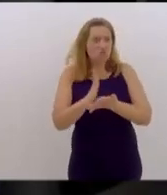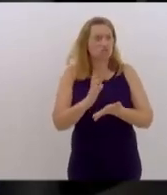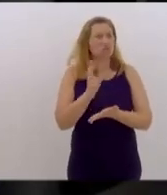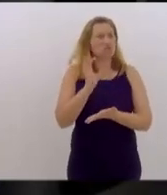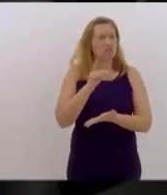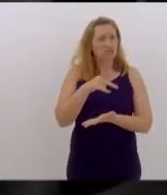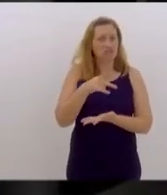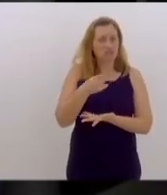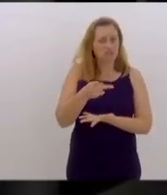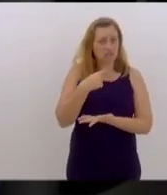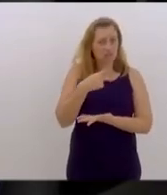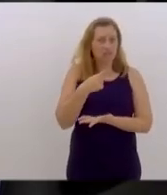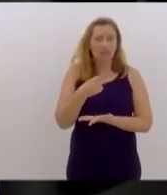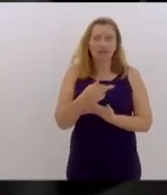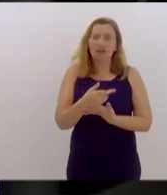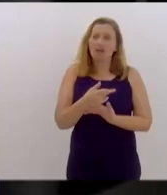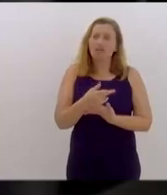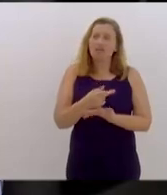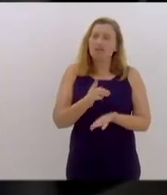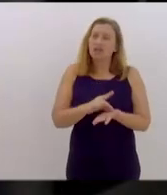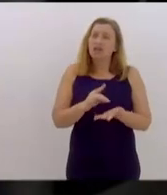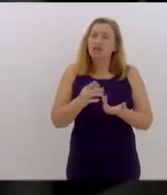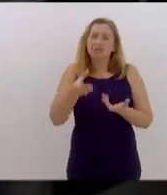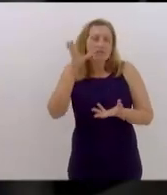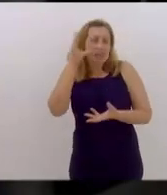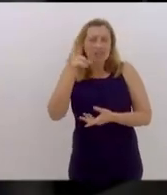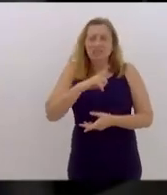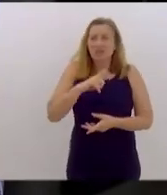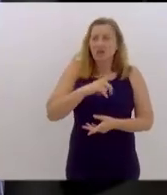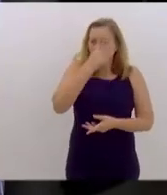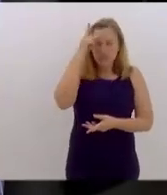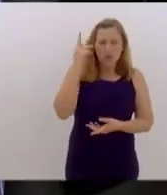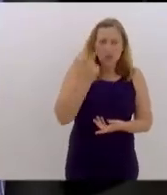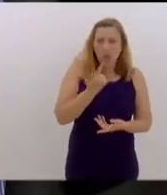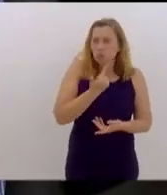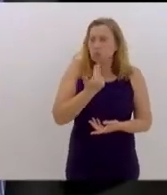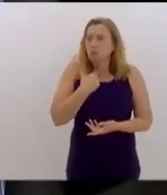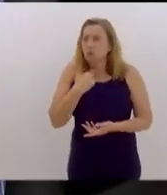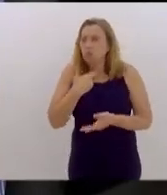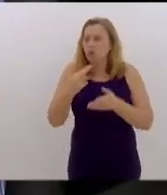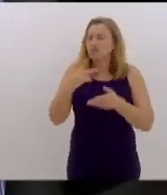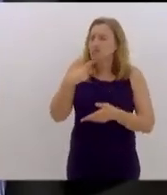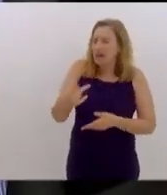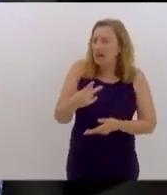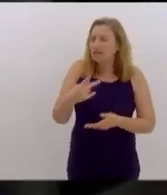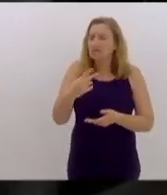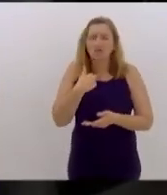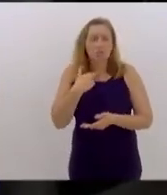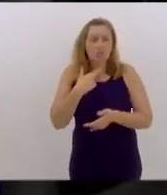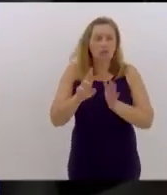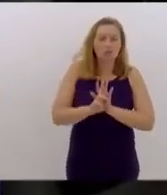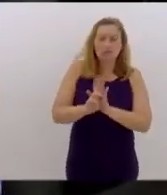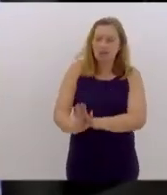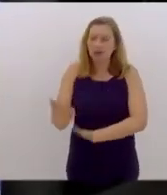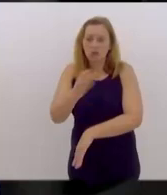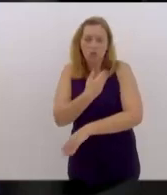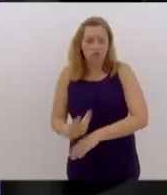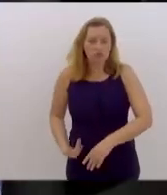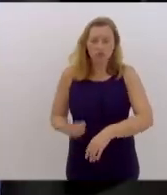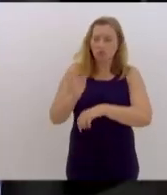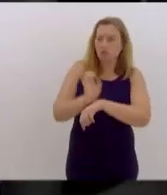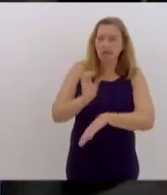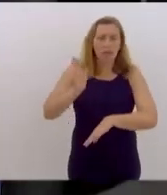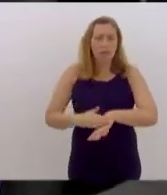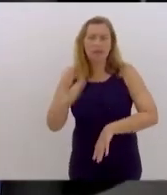é porque Quais são os interesses de ter uma pessoa que não pode falar que não pode representar o governo do estado porque se foi